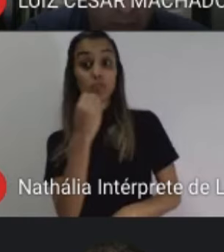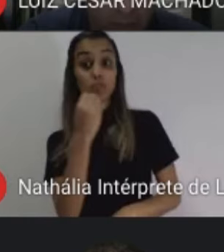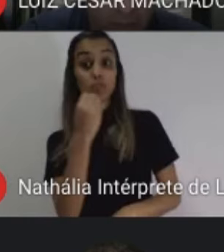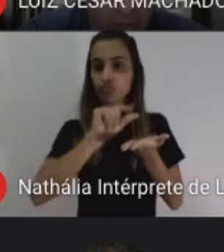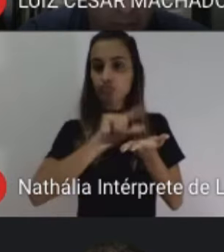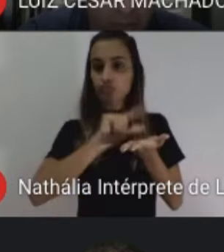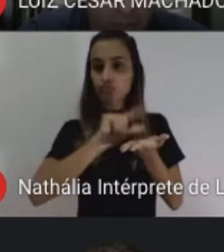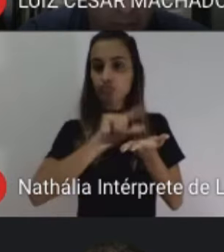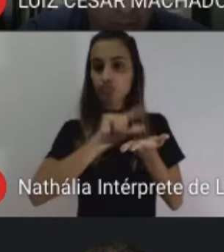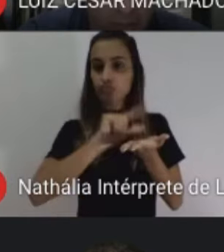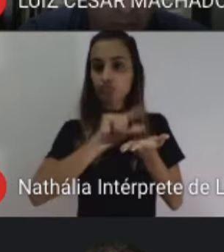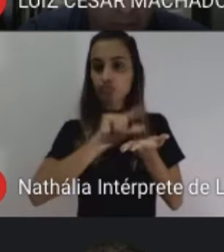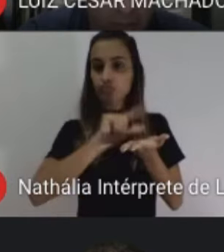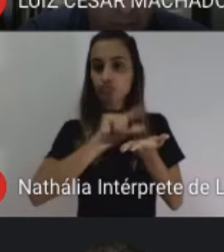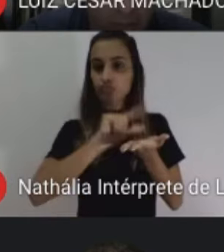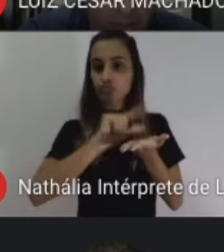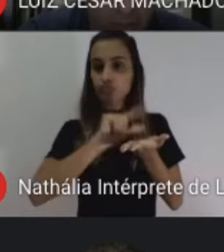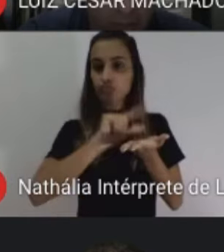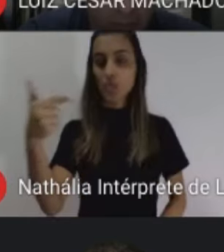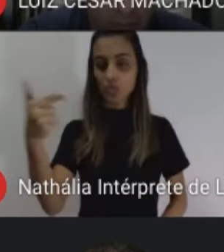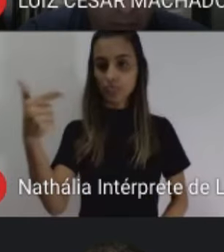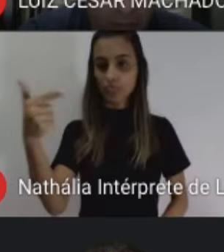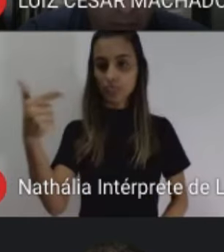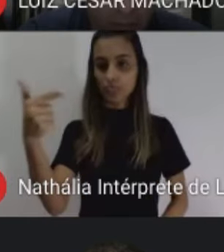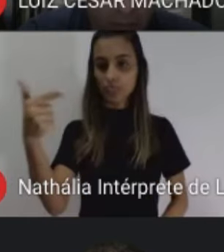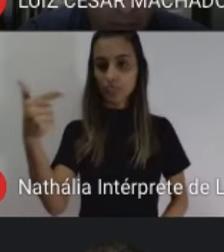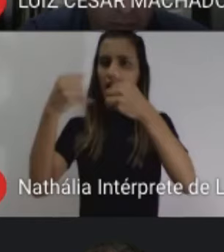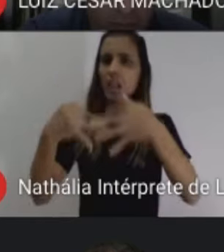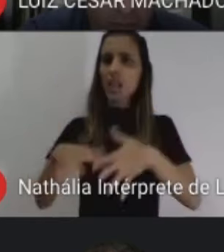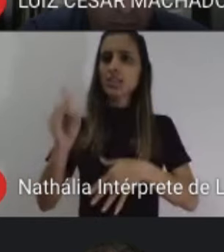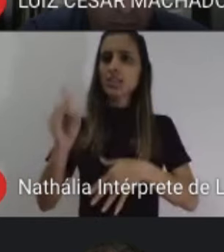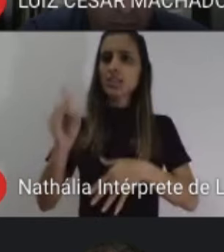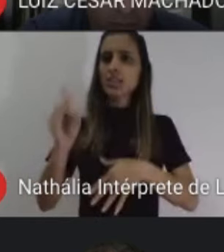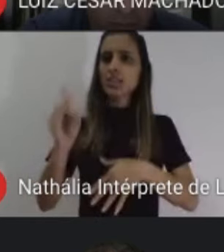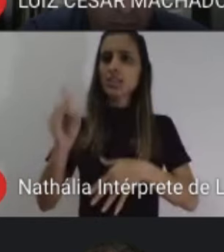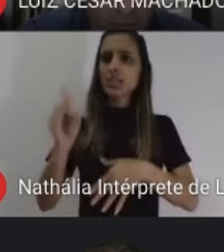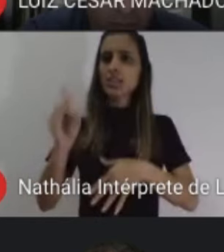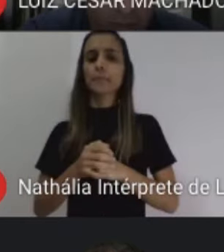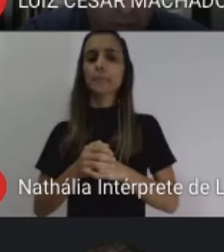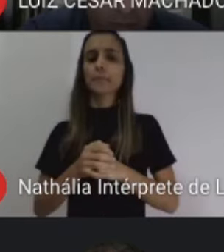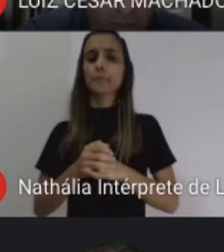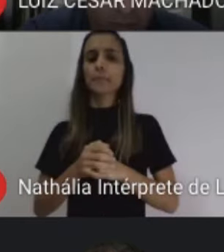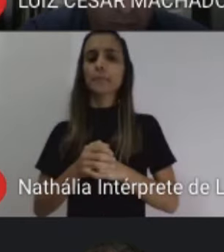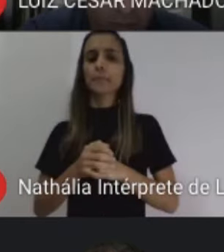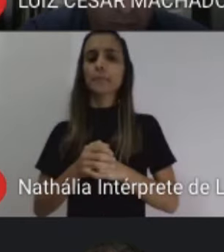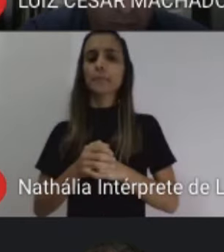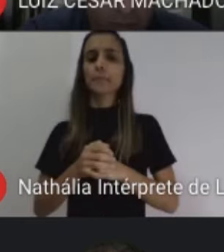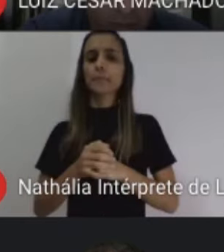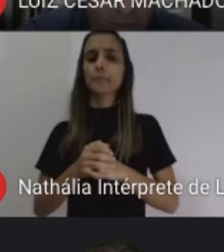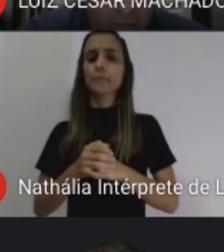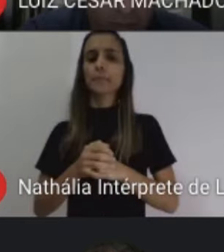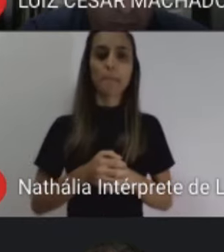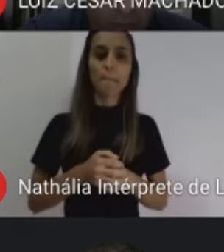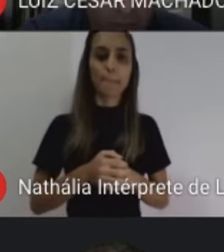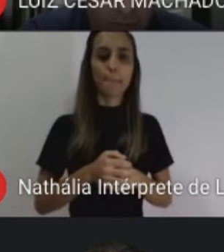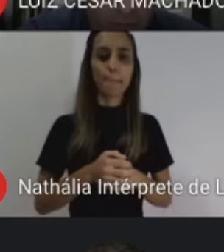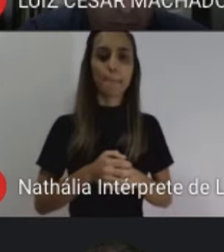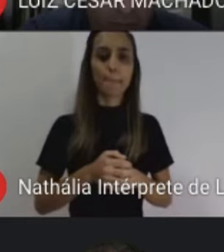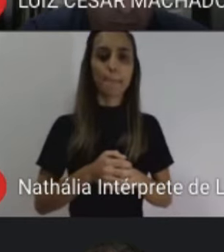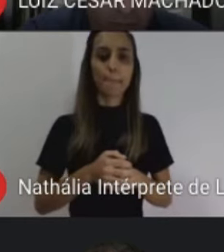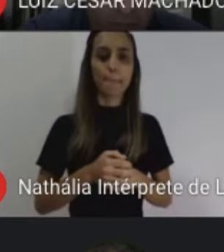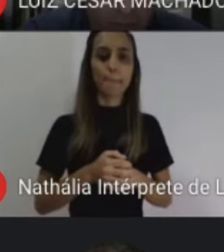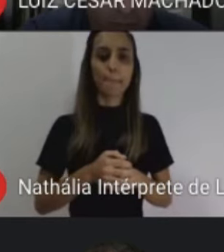que é a ação direta, quanto o artigo 23, que talvez esse, em tese, converse muito mais ao presidente do que